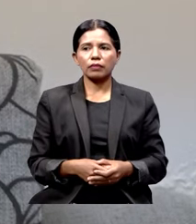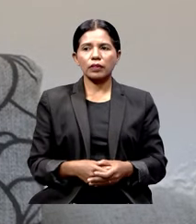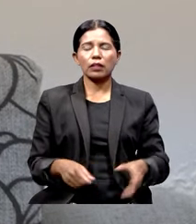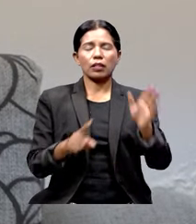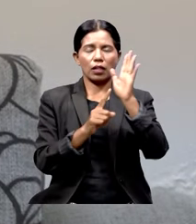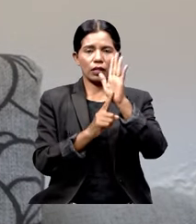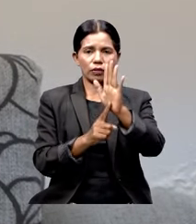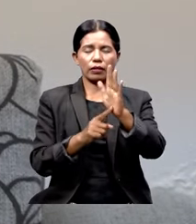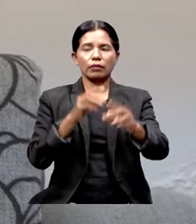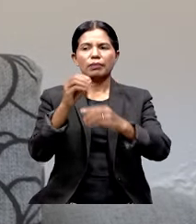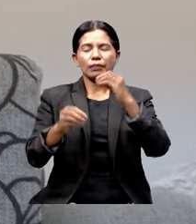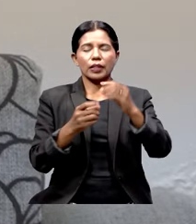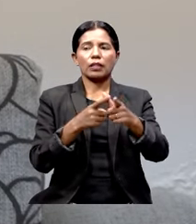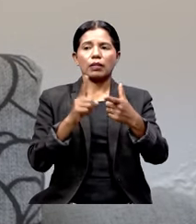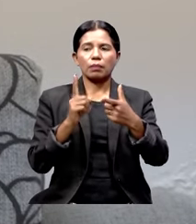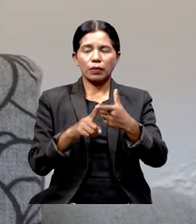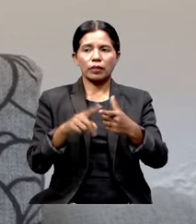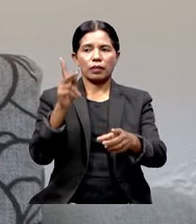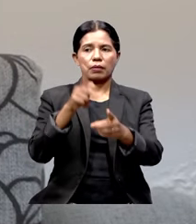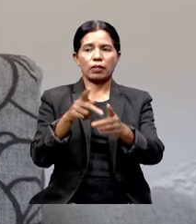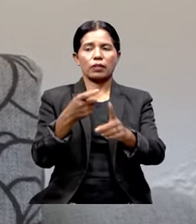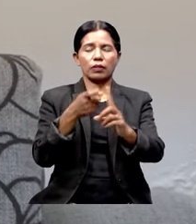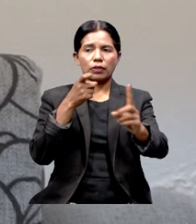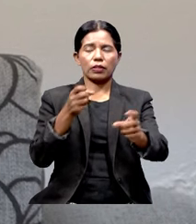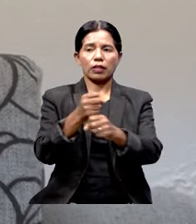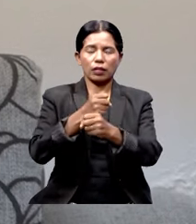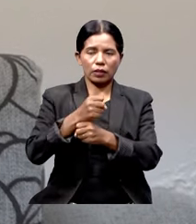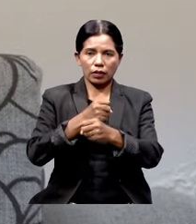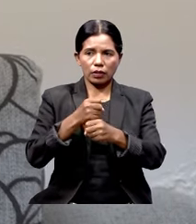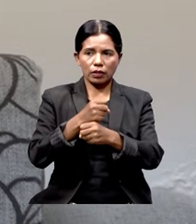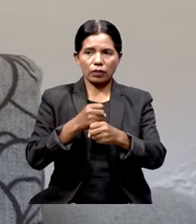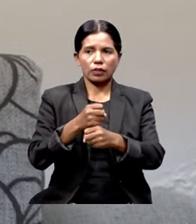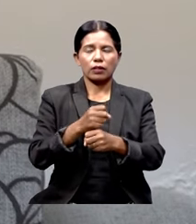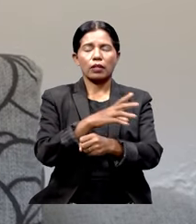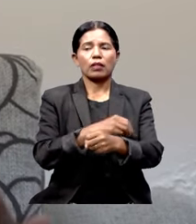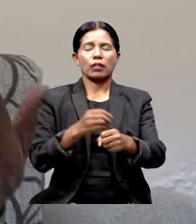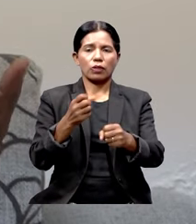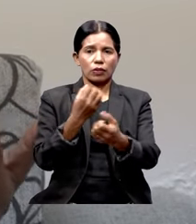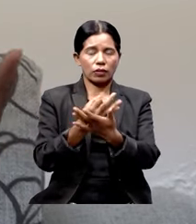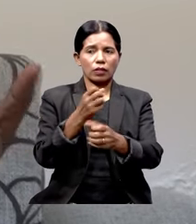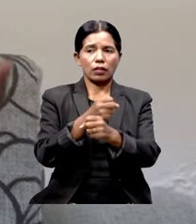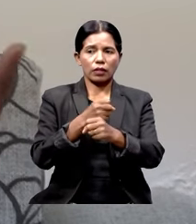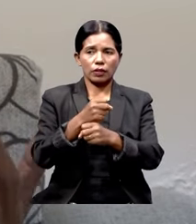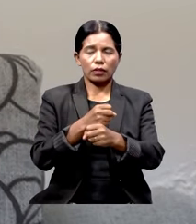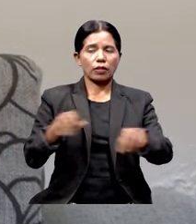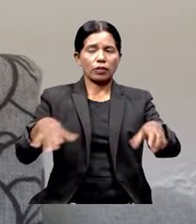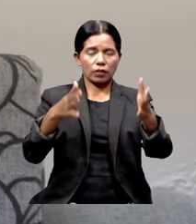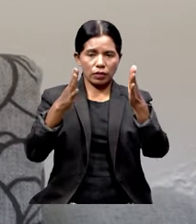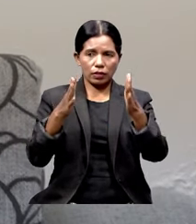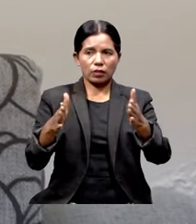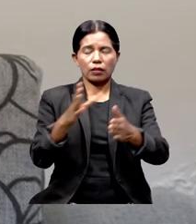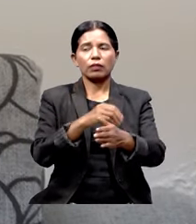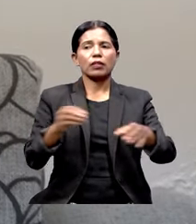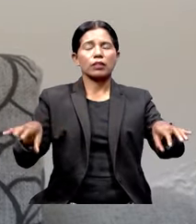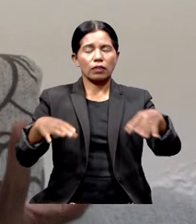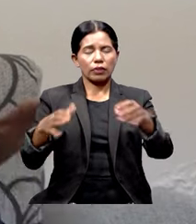haturu kata depois de mina, ne mai quedas café ho remittance ka trabalhador recebemos serviço